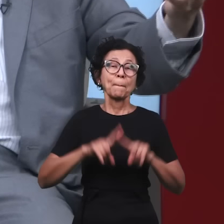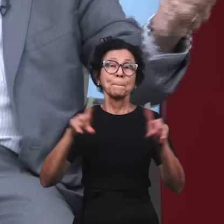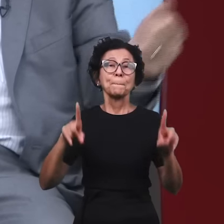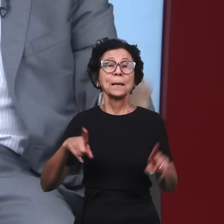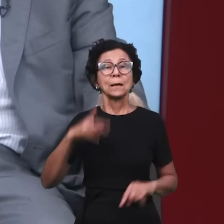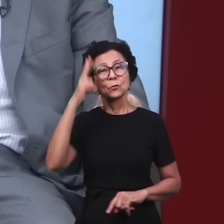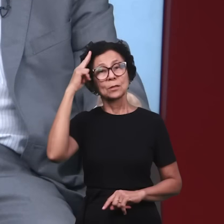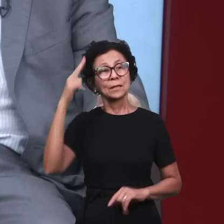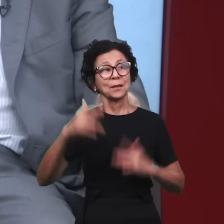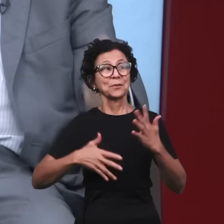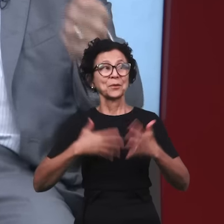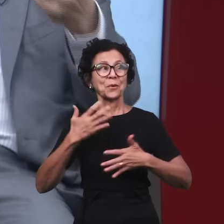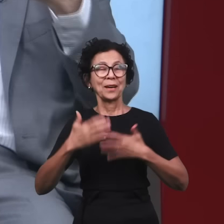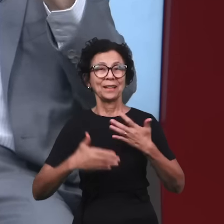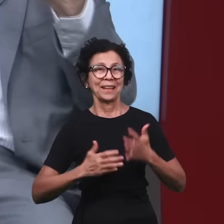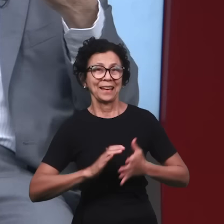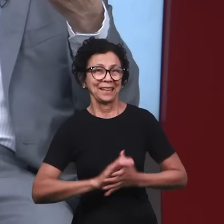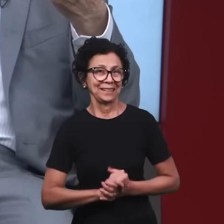salvação da sua casa.